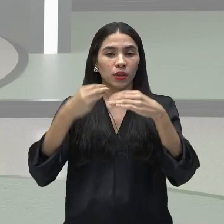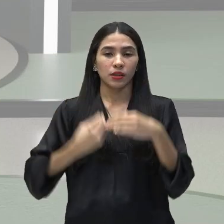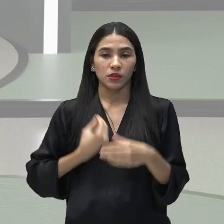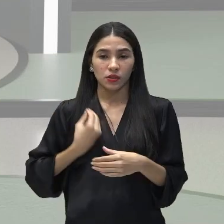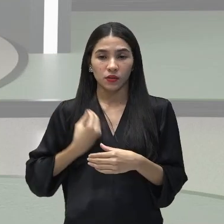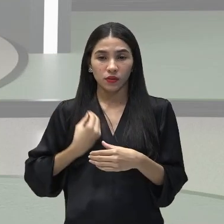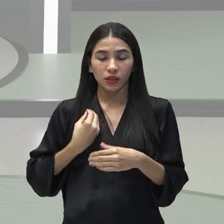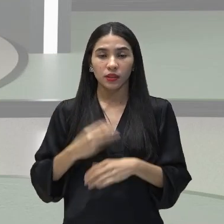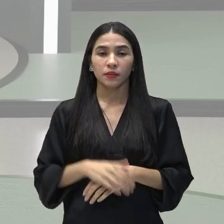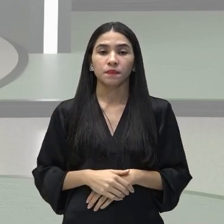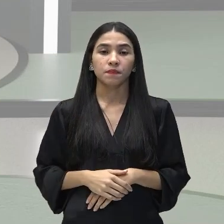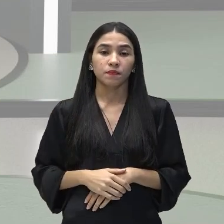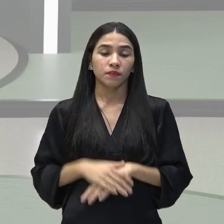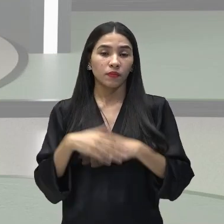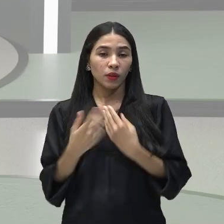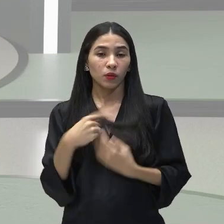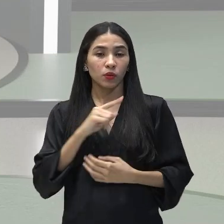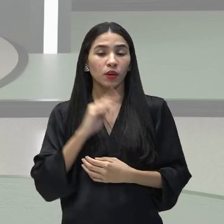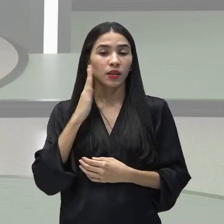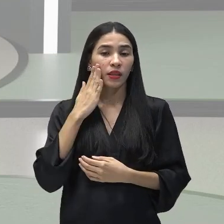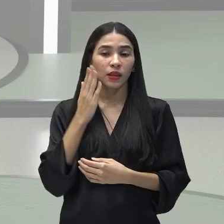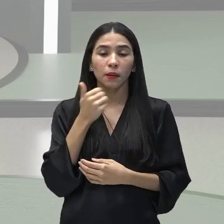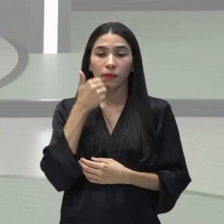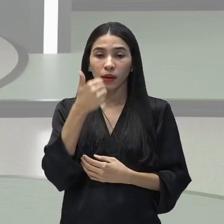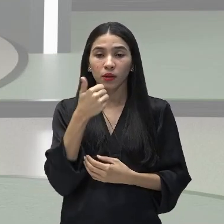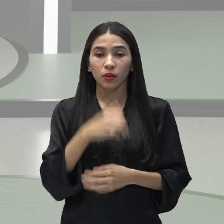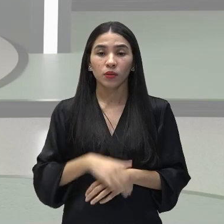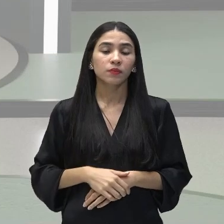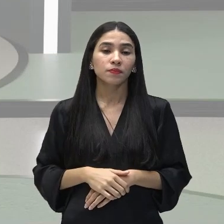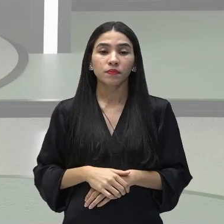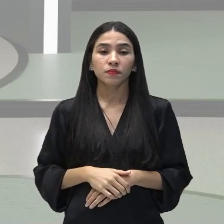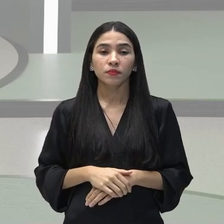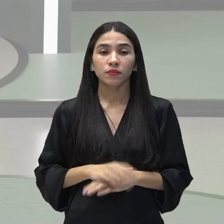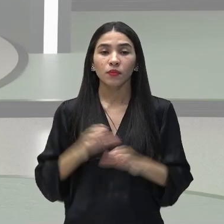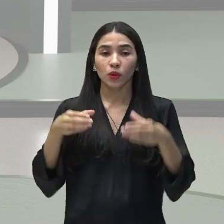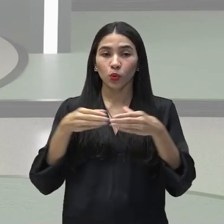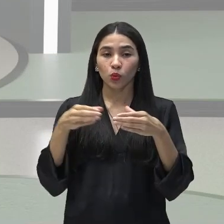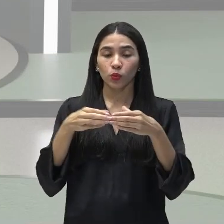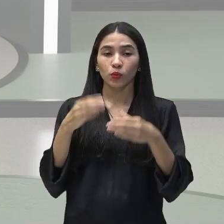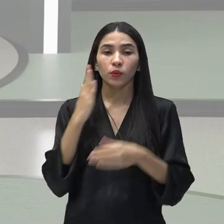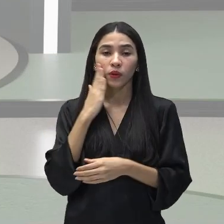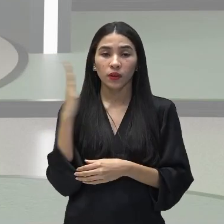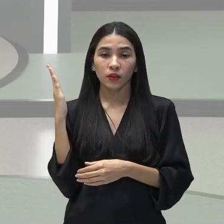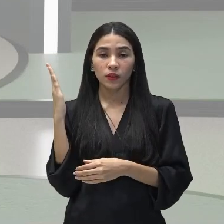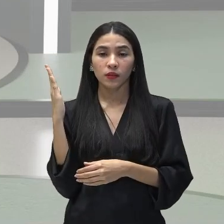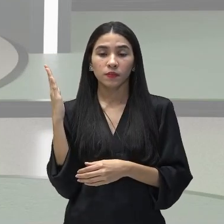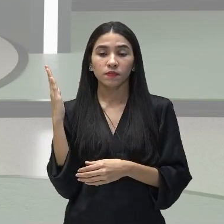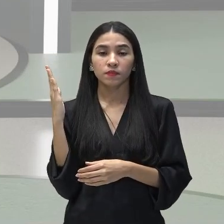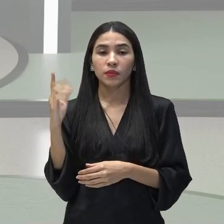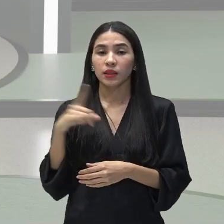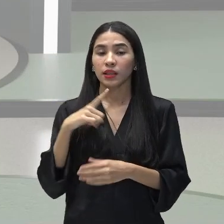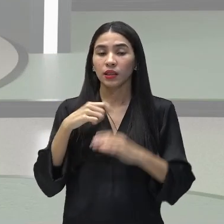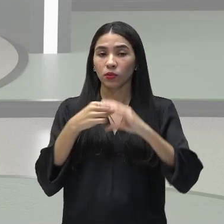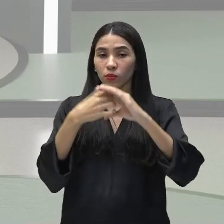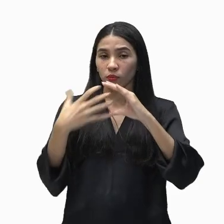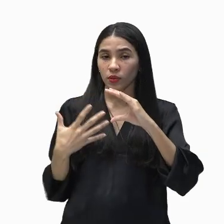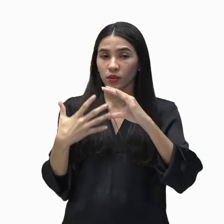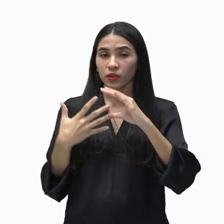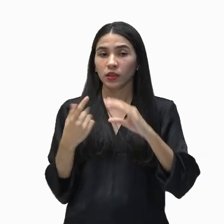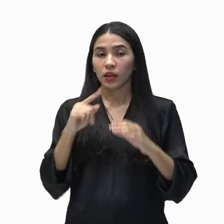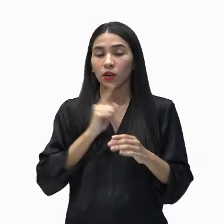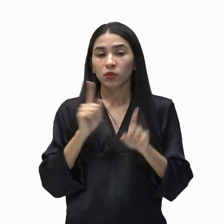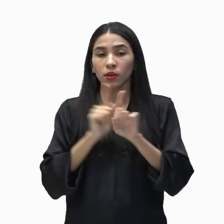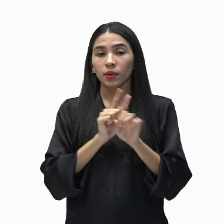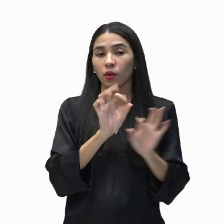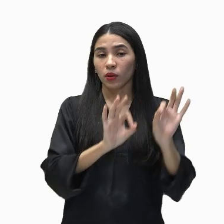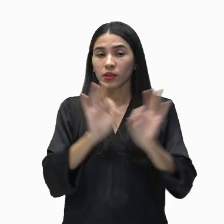exemplificados, e aí a gente vai entender um pouquinho sobre esse reino animal através de algumas características que eu também separei